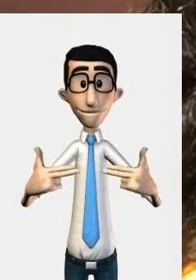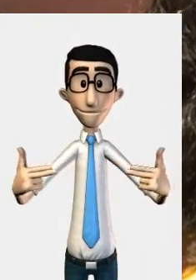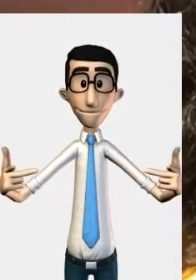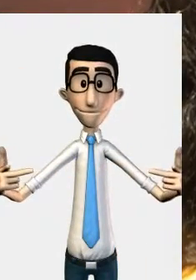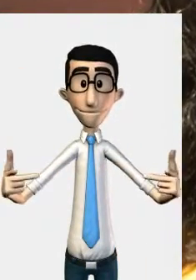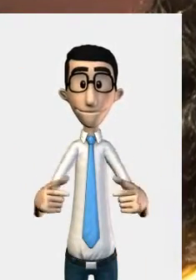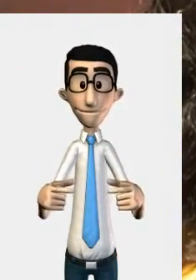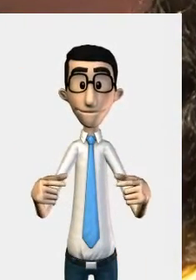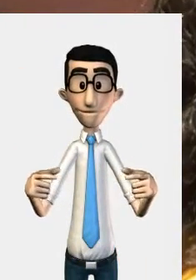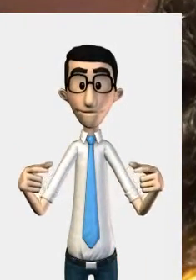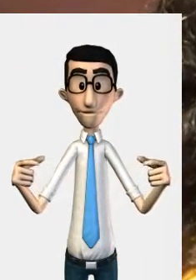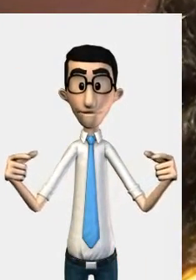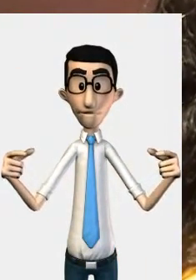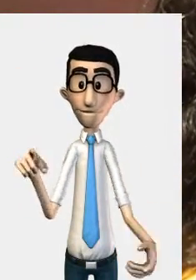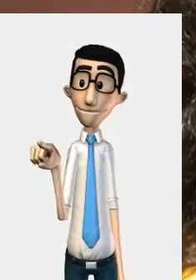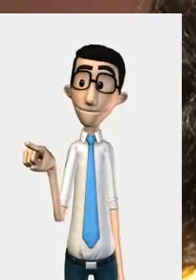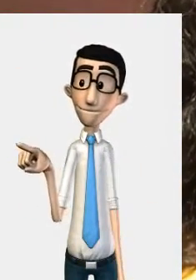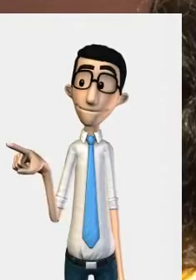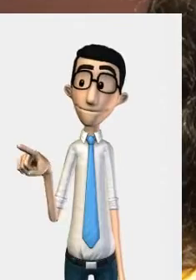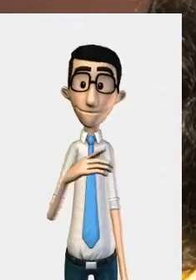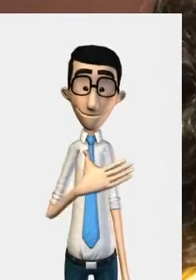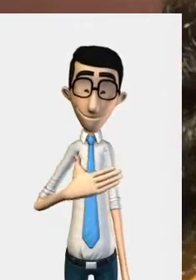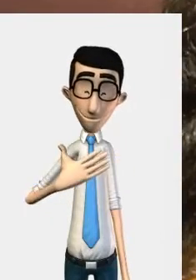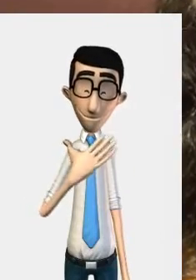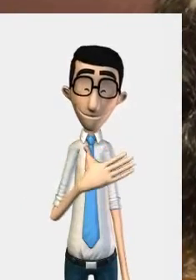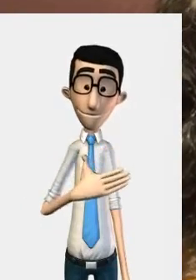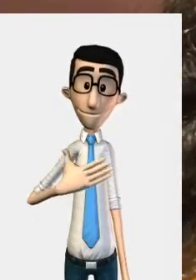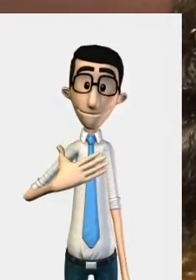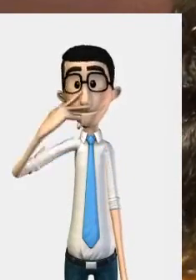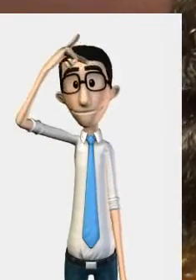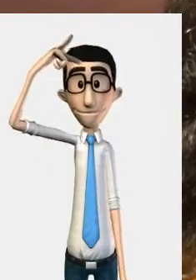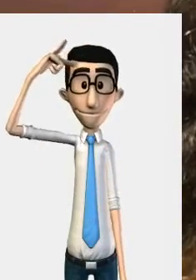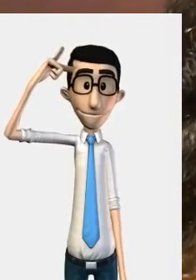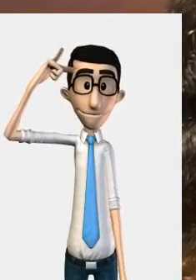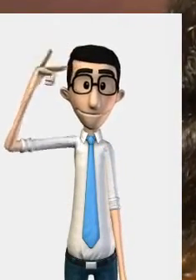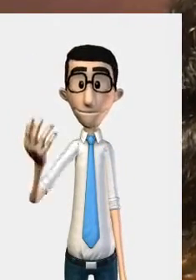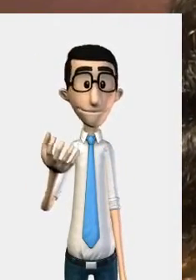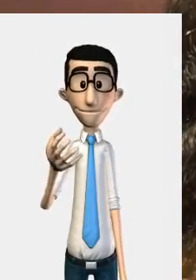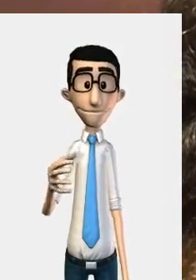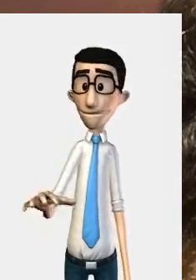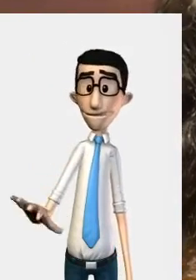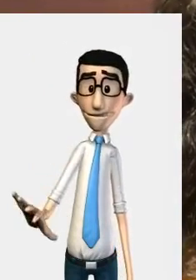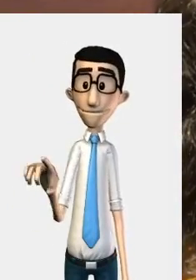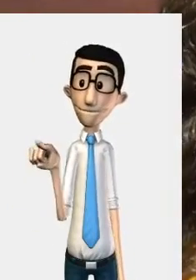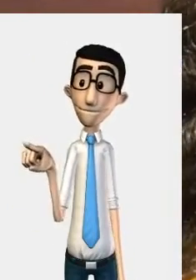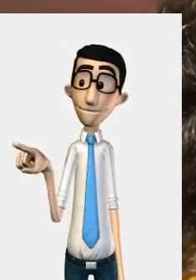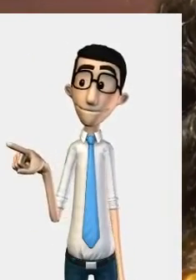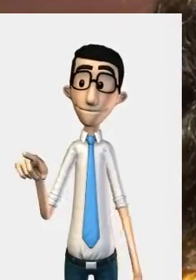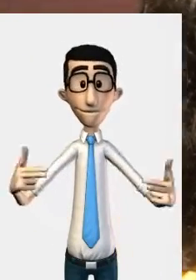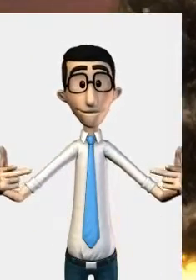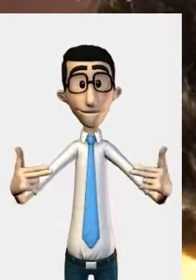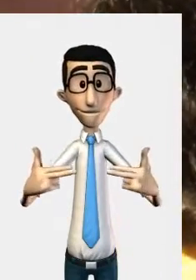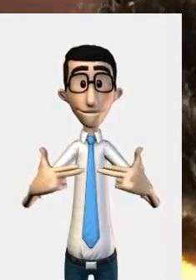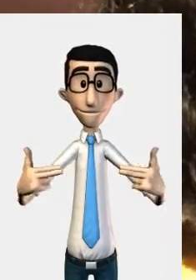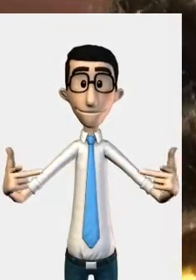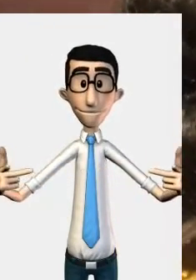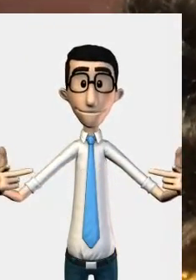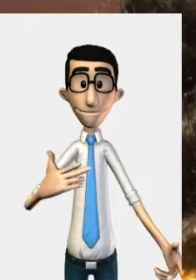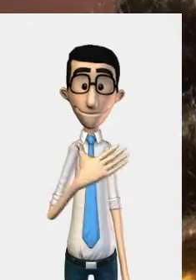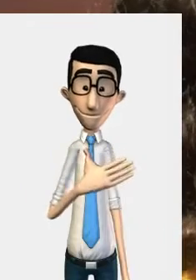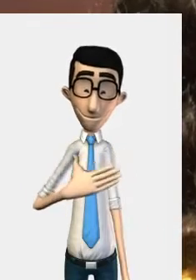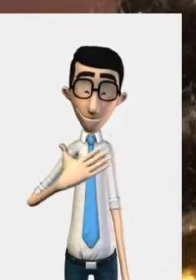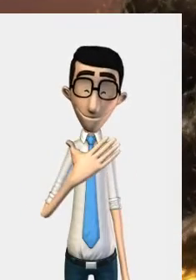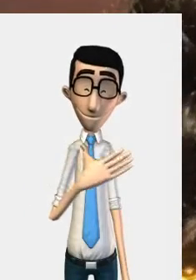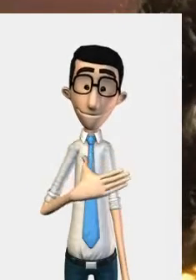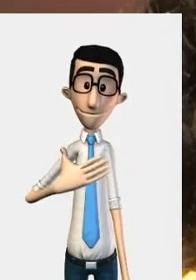curso superior, porque a gente precisa baratear a mão de obra. E se eu preciso de muitas horas de intervenção, como que eu vou fazer essas muitas horas